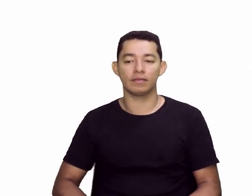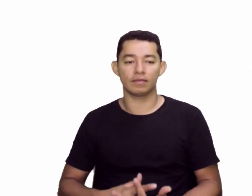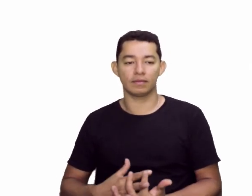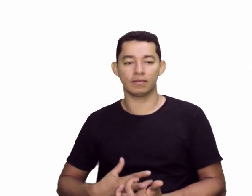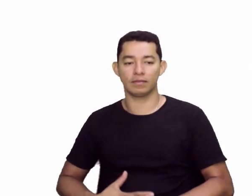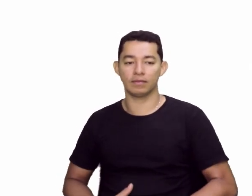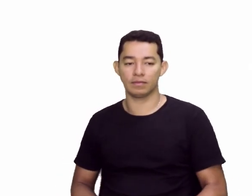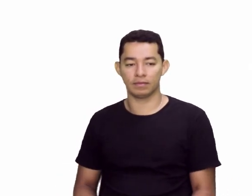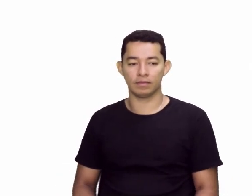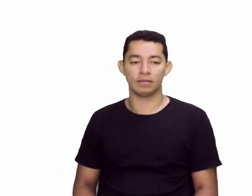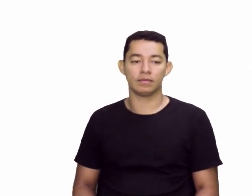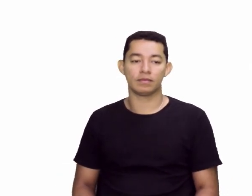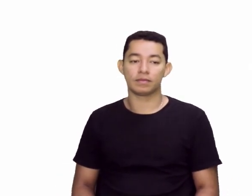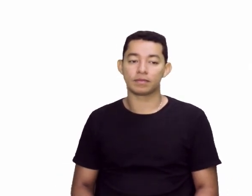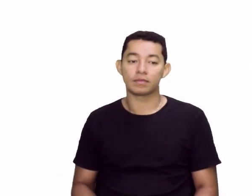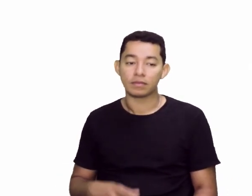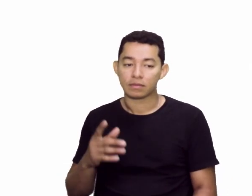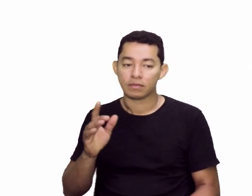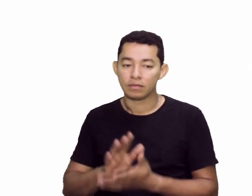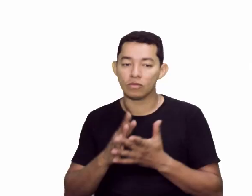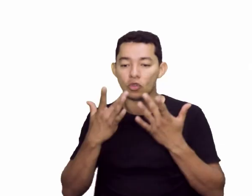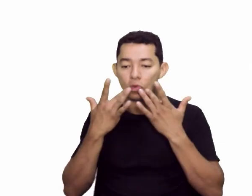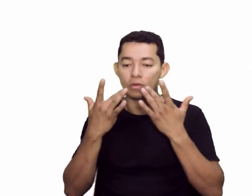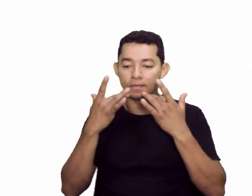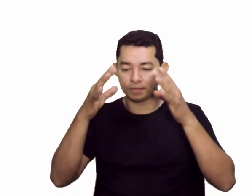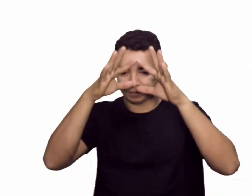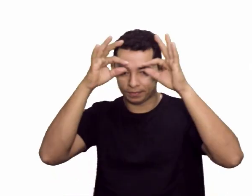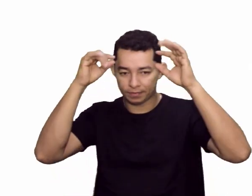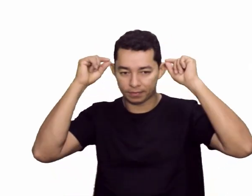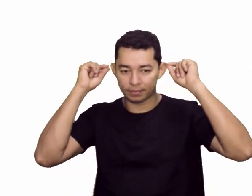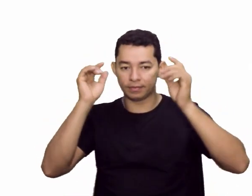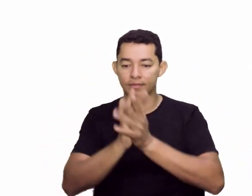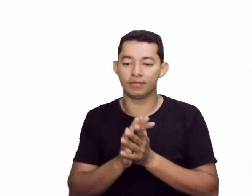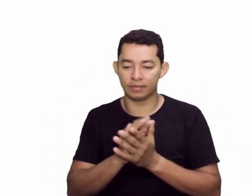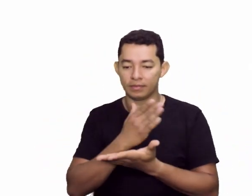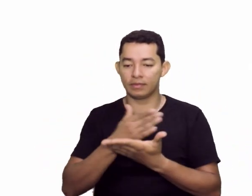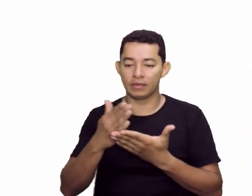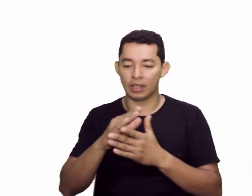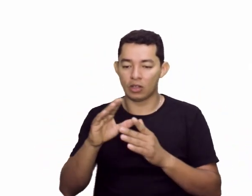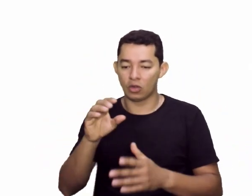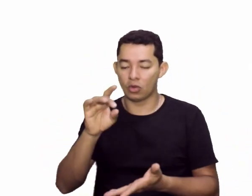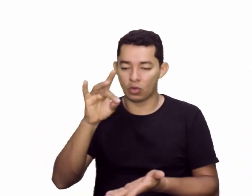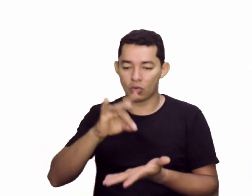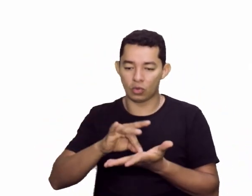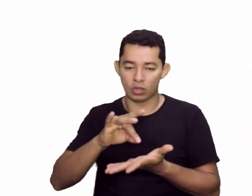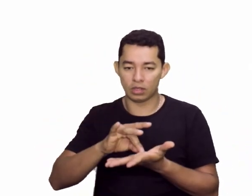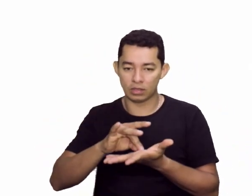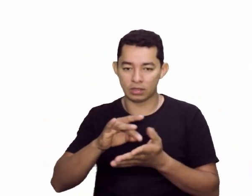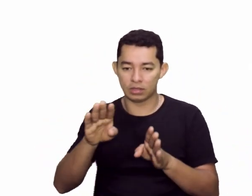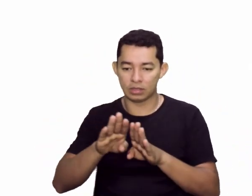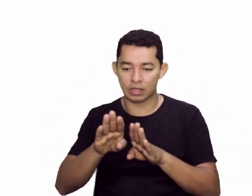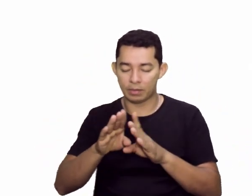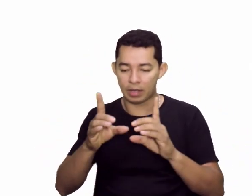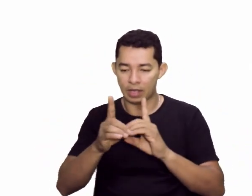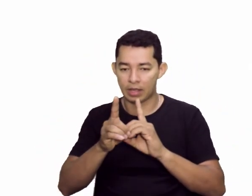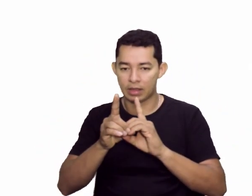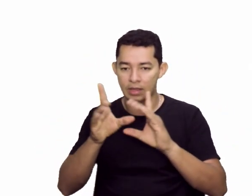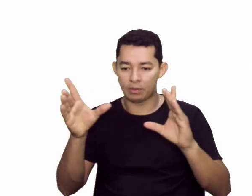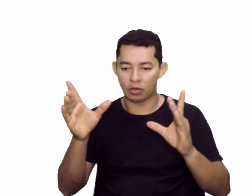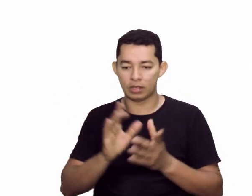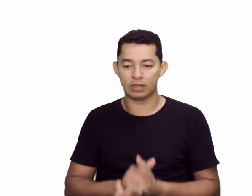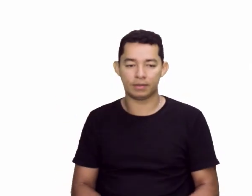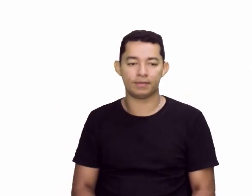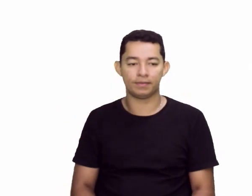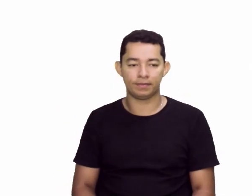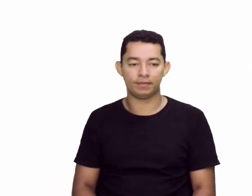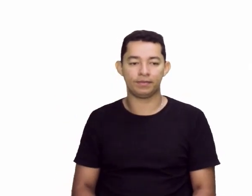O teatro grego é responsável pela origem e a democracia, tá? Então, o teatro